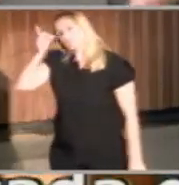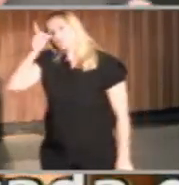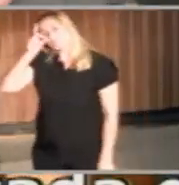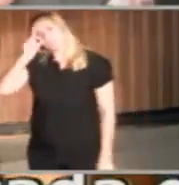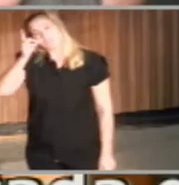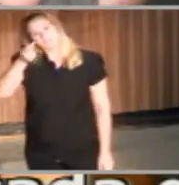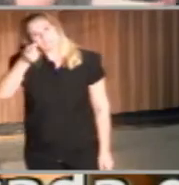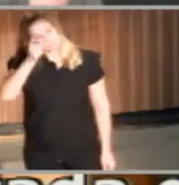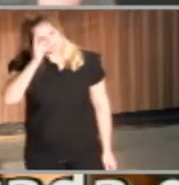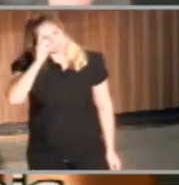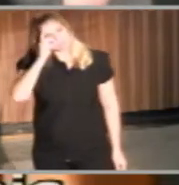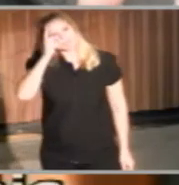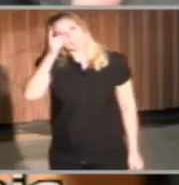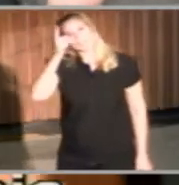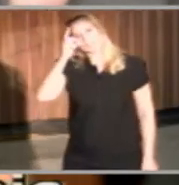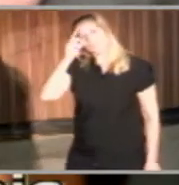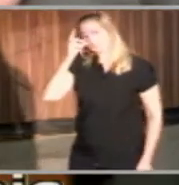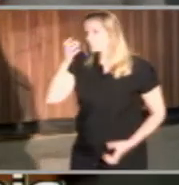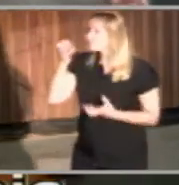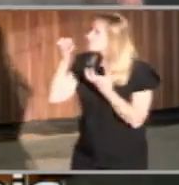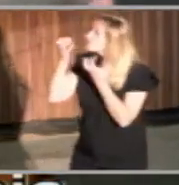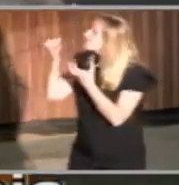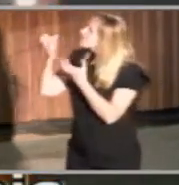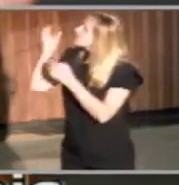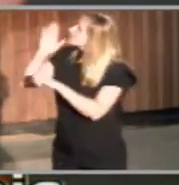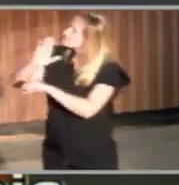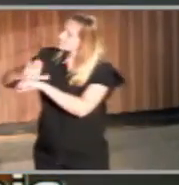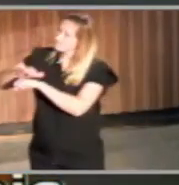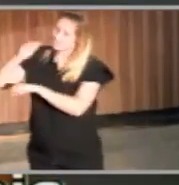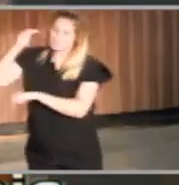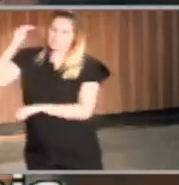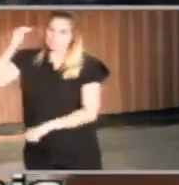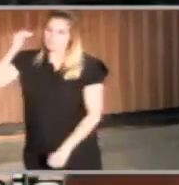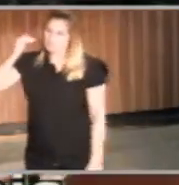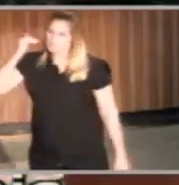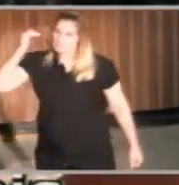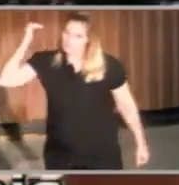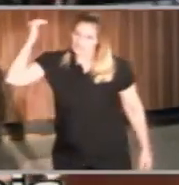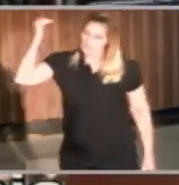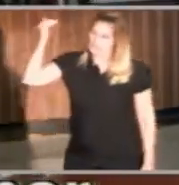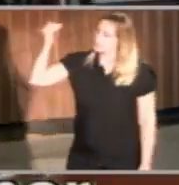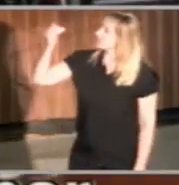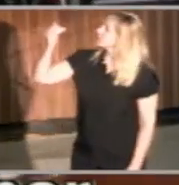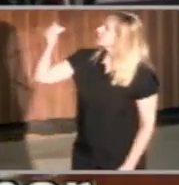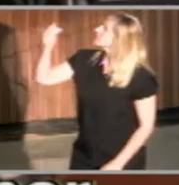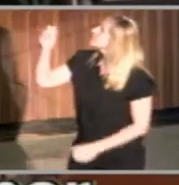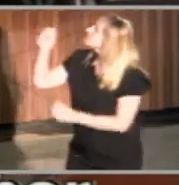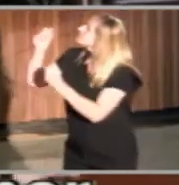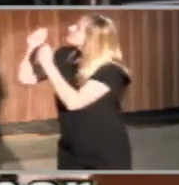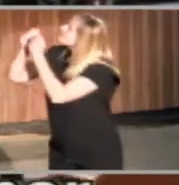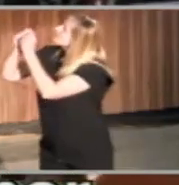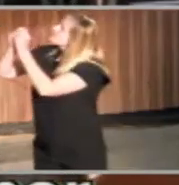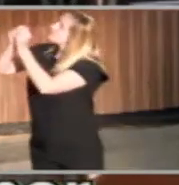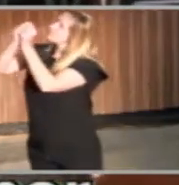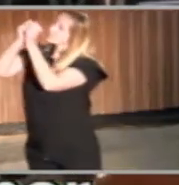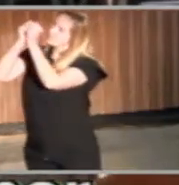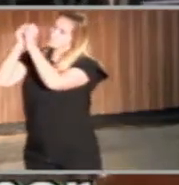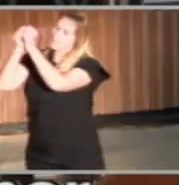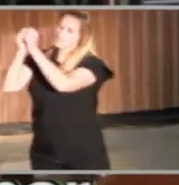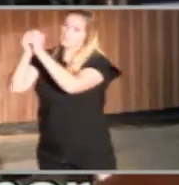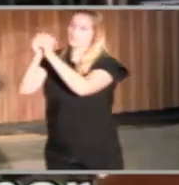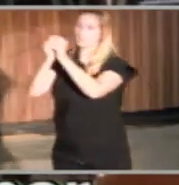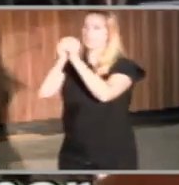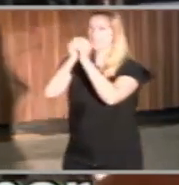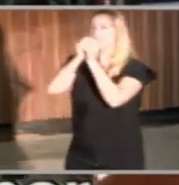que a cada dia eu quero mais e mais estar ao